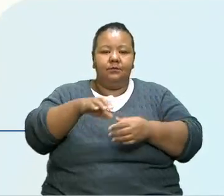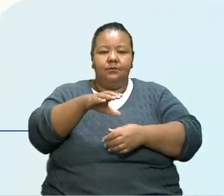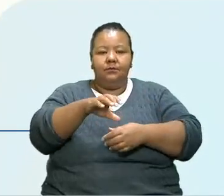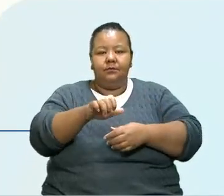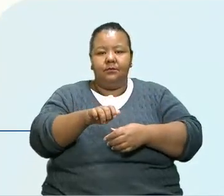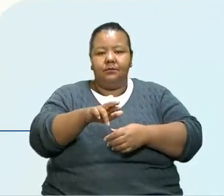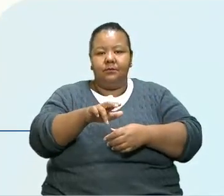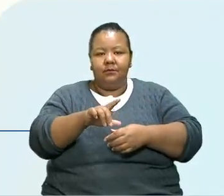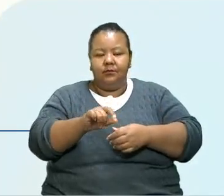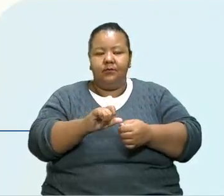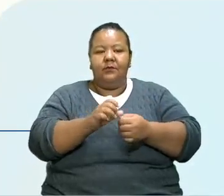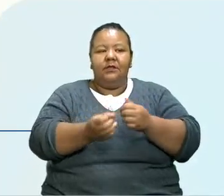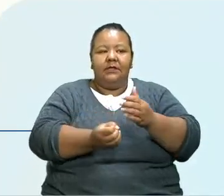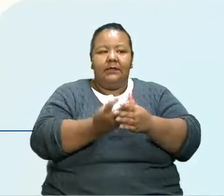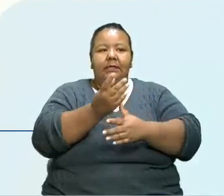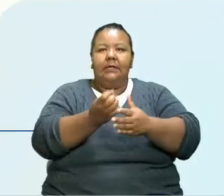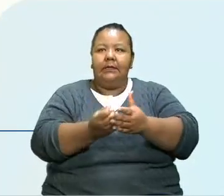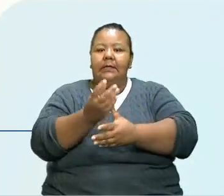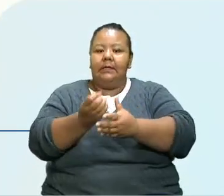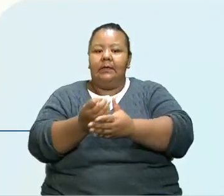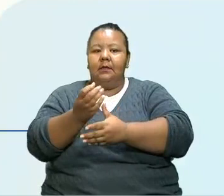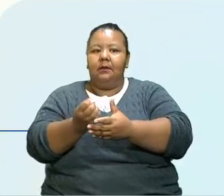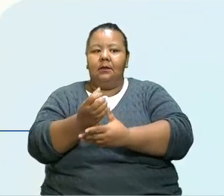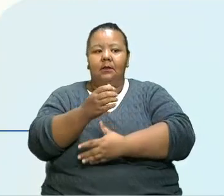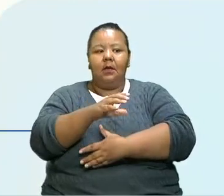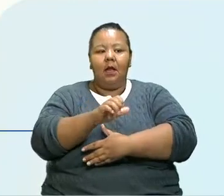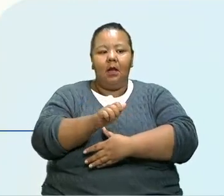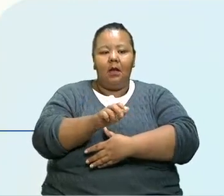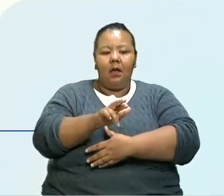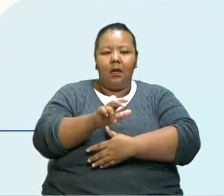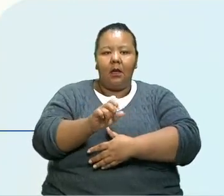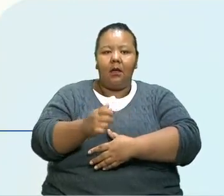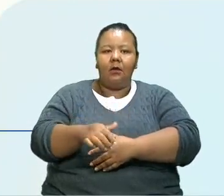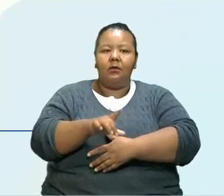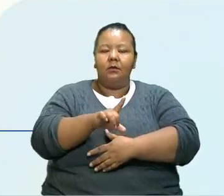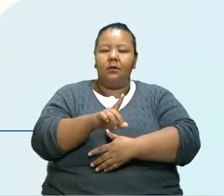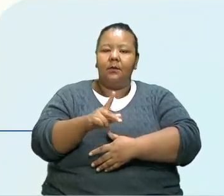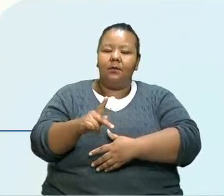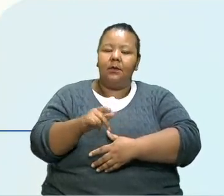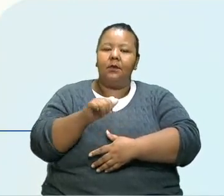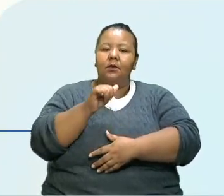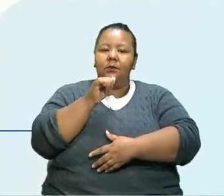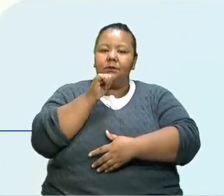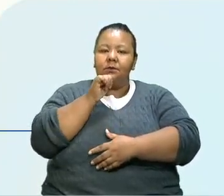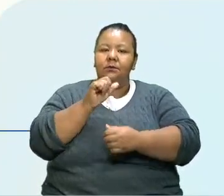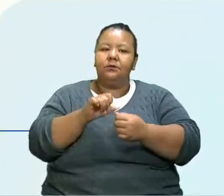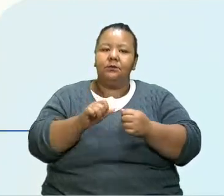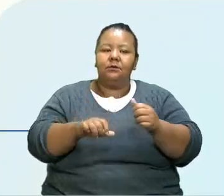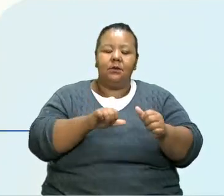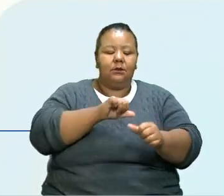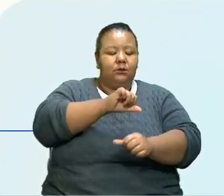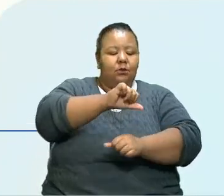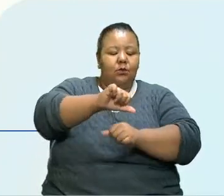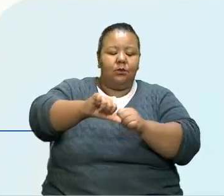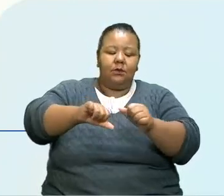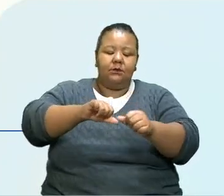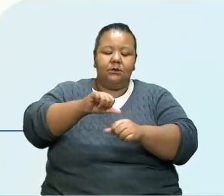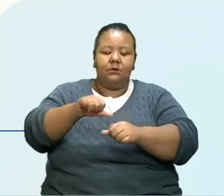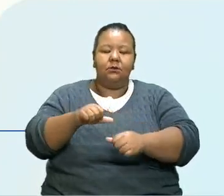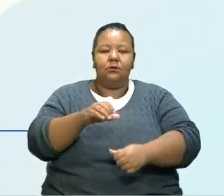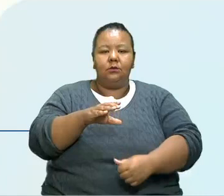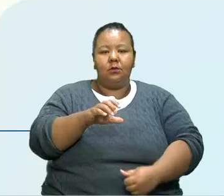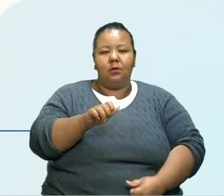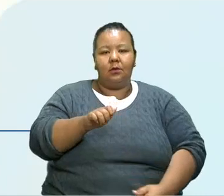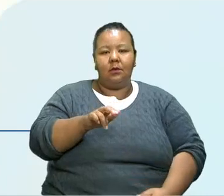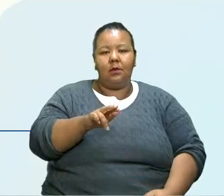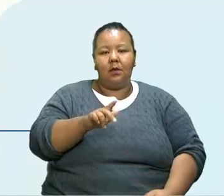Eles vão criando cargos, departamentos demais. Como que você faz isso? Rotação de cargo, uma visão diferente sobre aquela função. Coloca uma